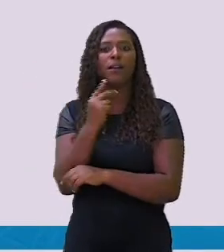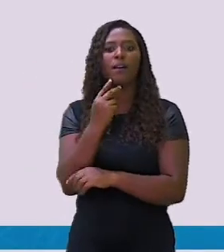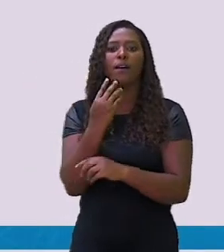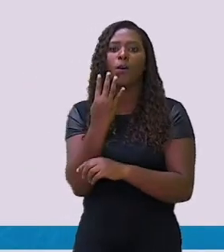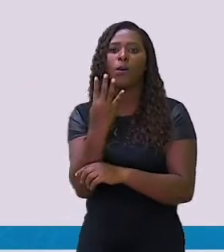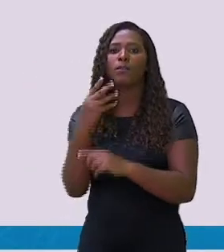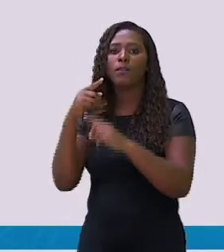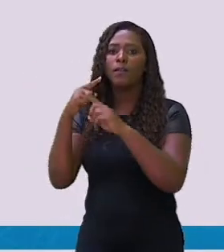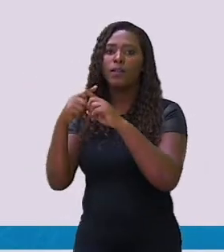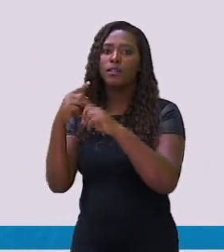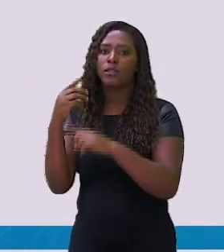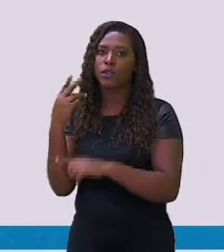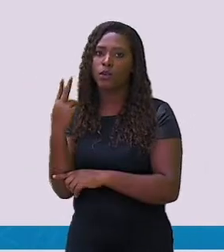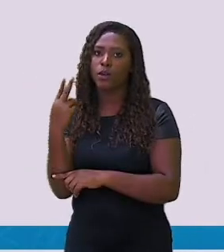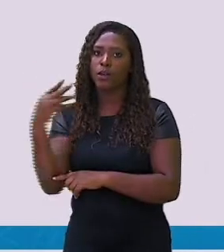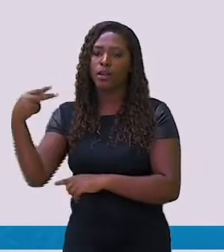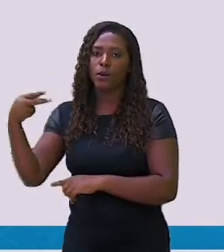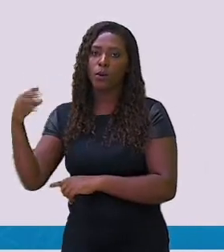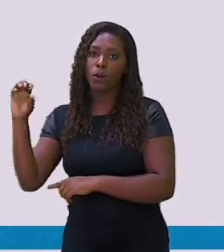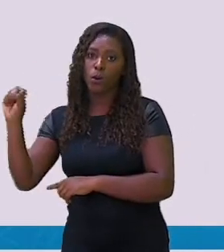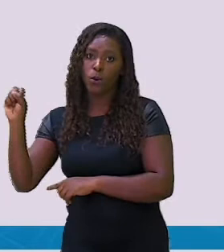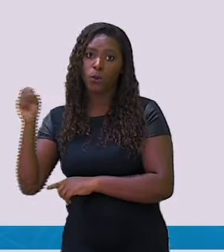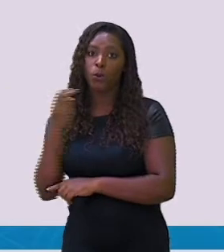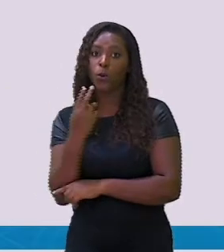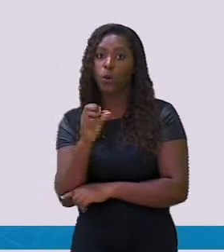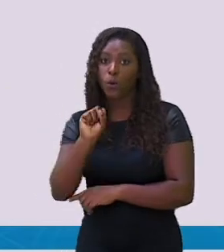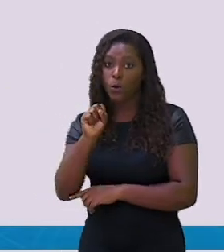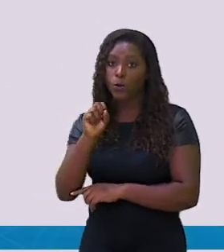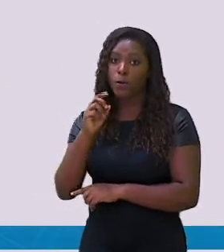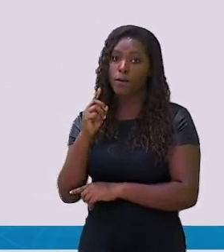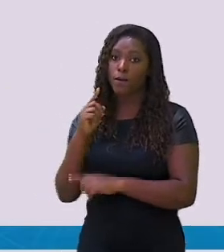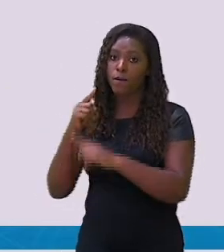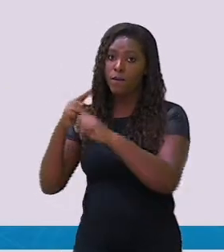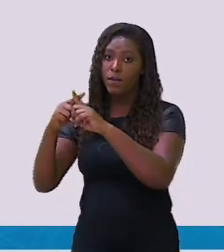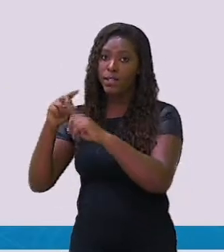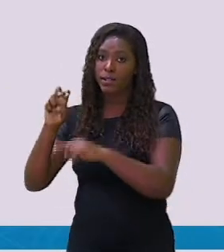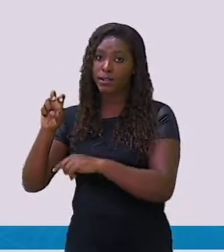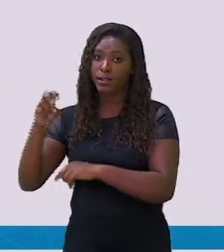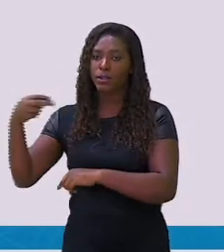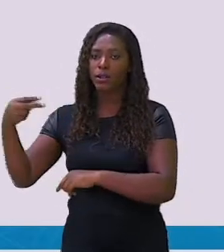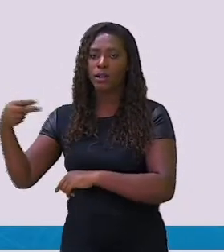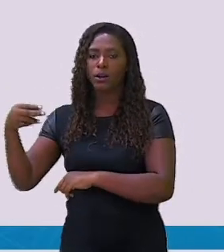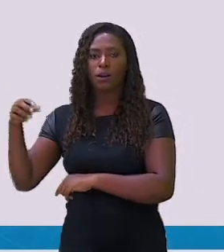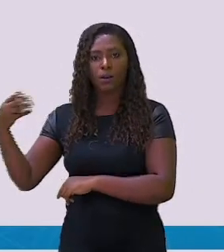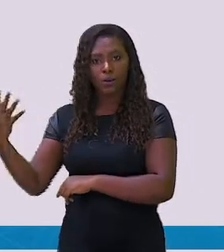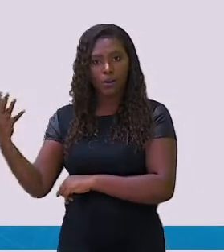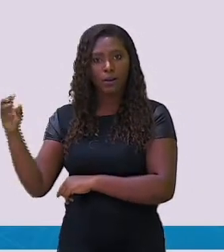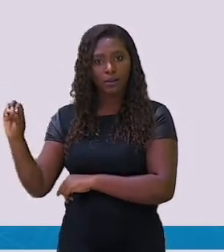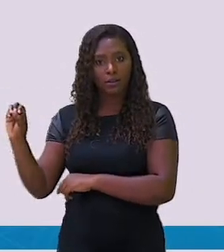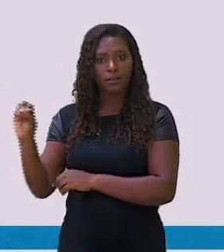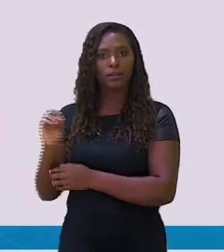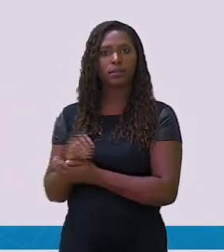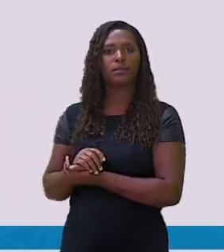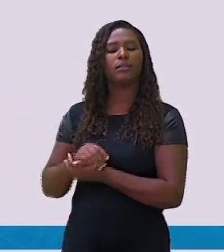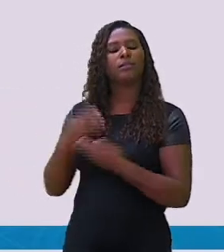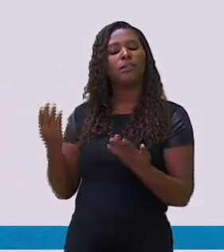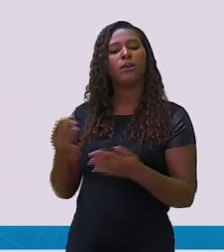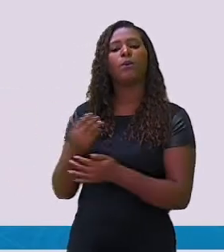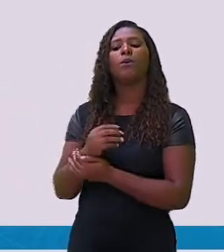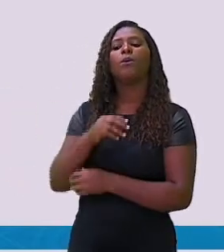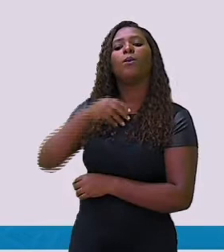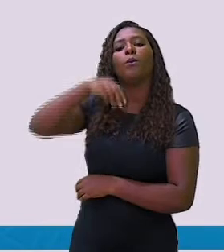X5 aqui que vai ser igual a 40 então MMC aqui é igual a